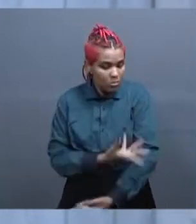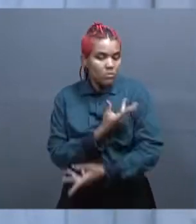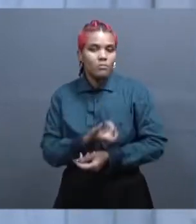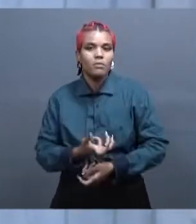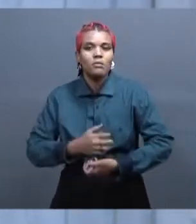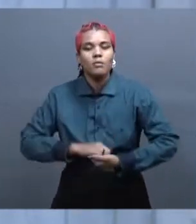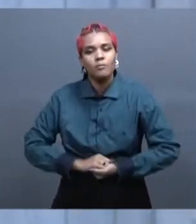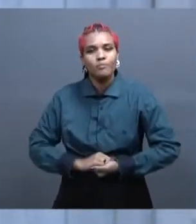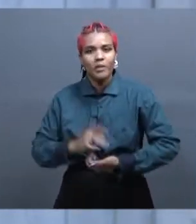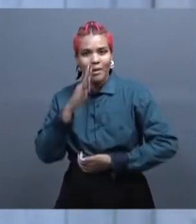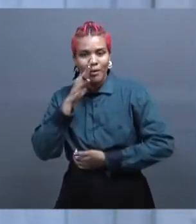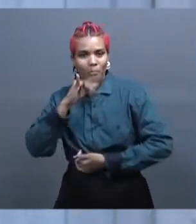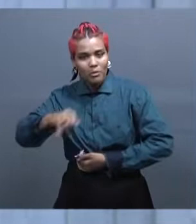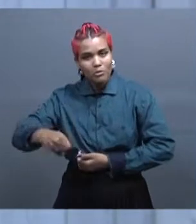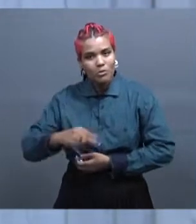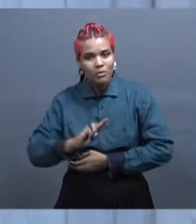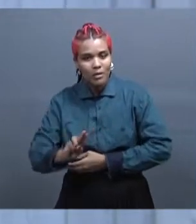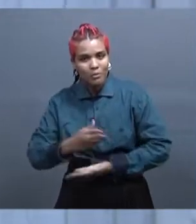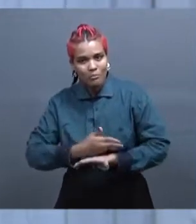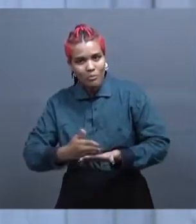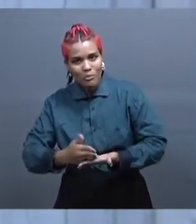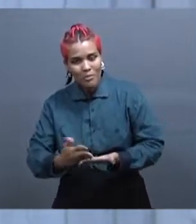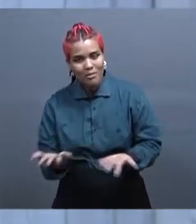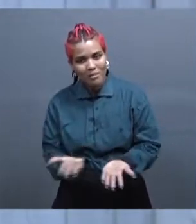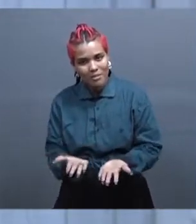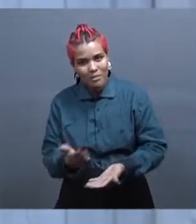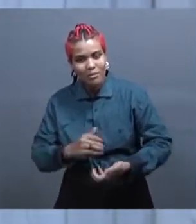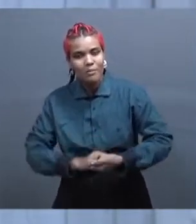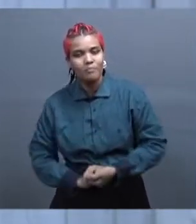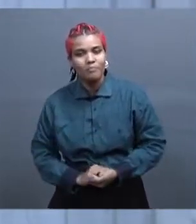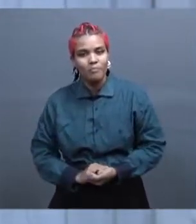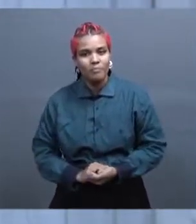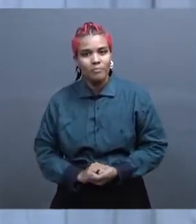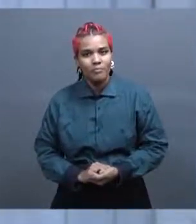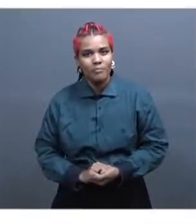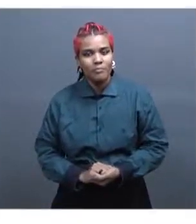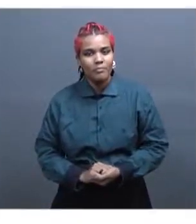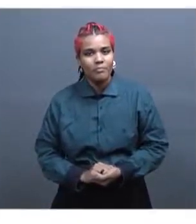da ufu começa agora e ainda tem agenda cultural